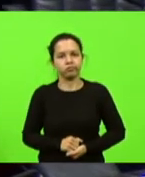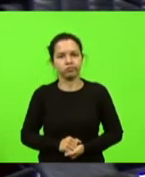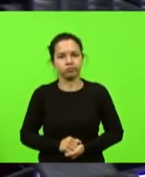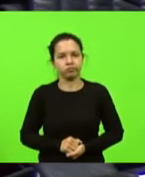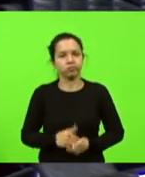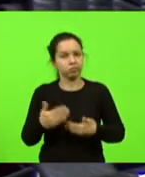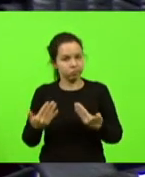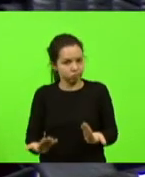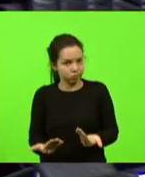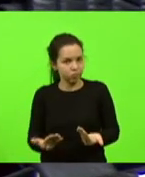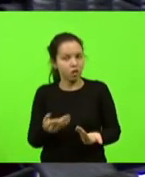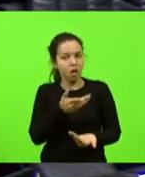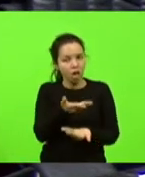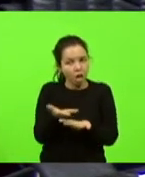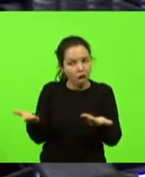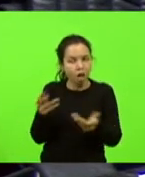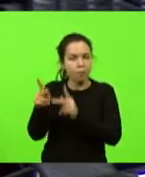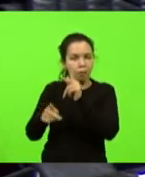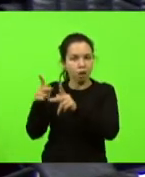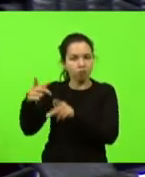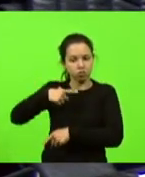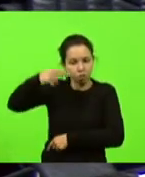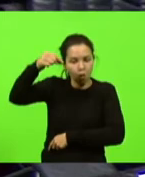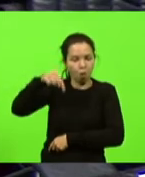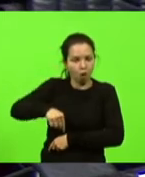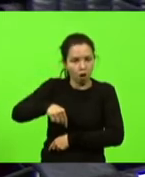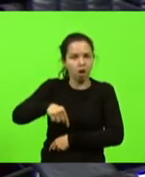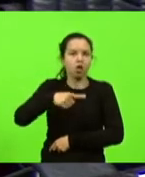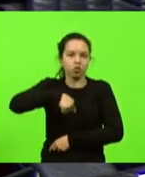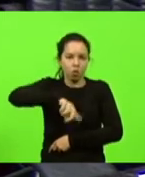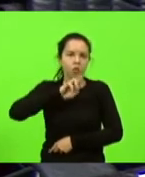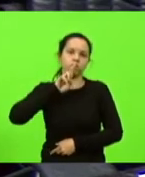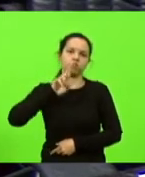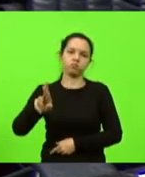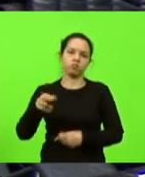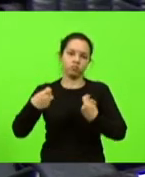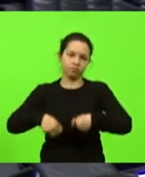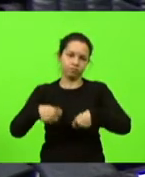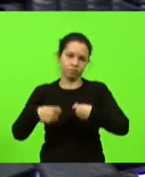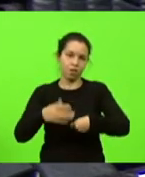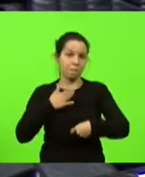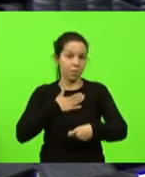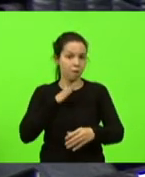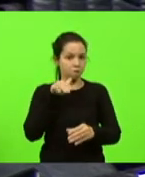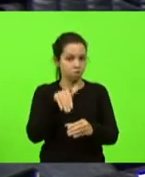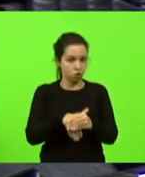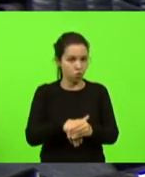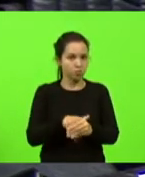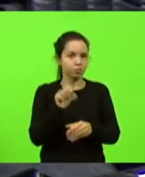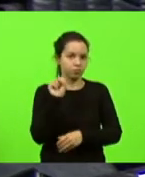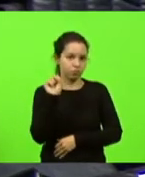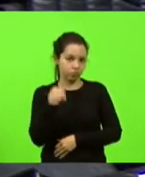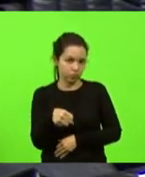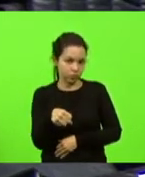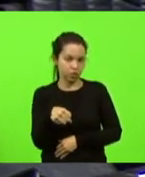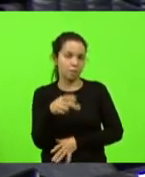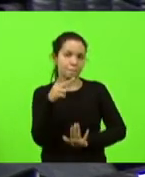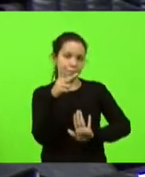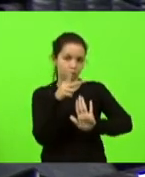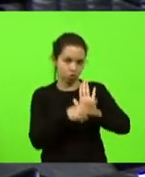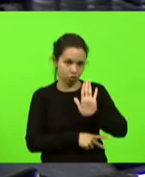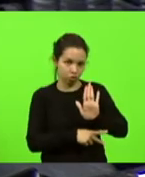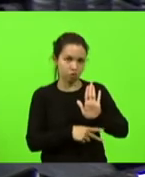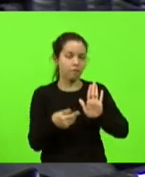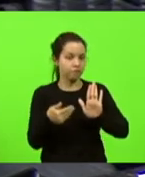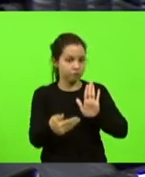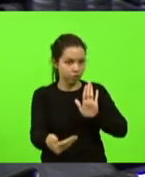Então é para essa gente que nos coloca aqui que nós temos que dar resposta. Então, o meu voto aqui é sim por esse projeto, que vai ser